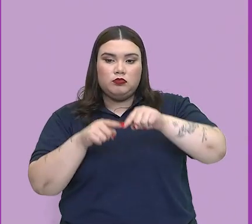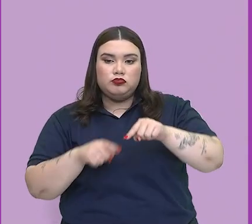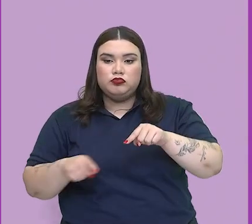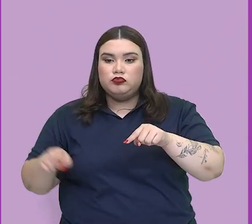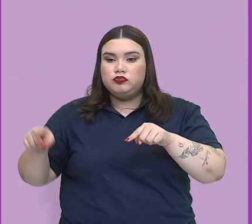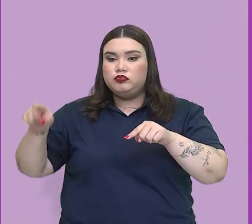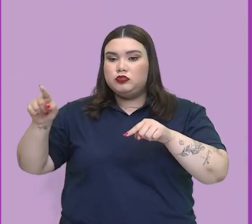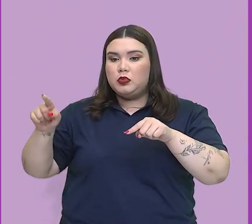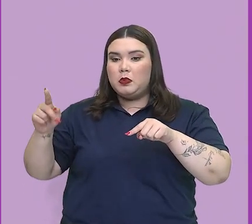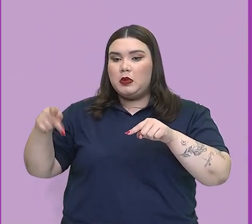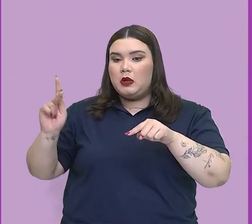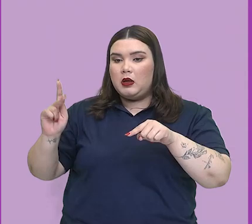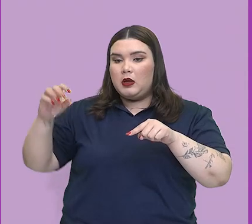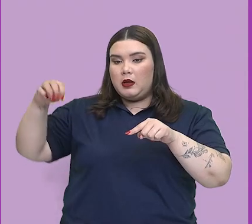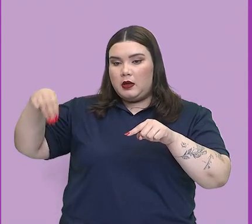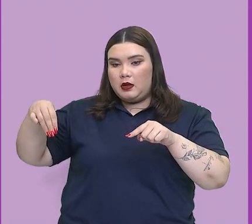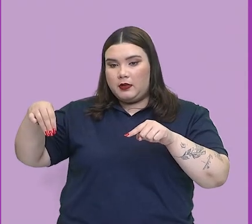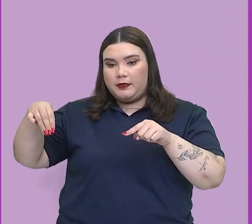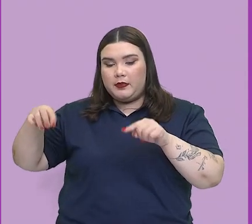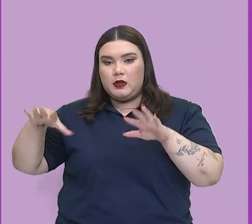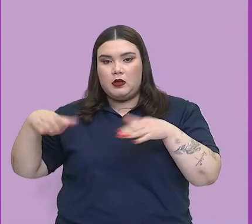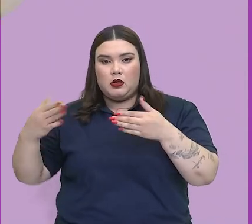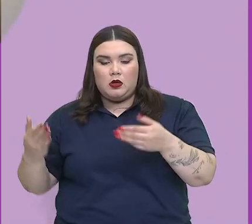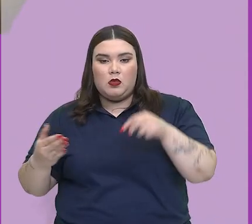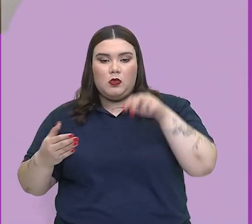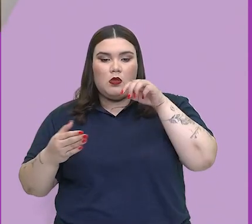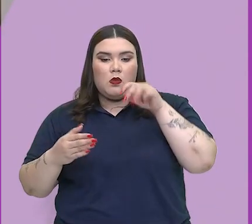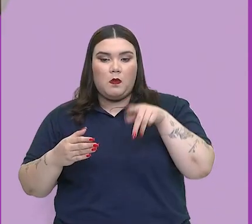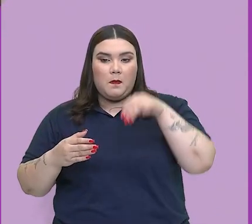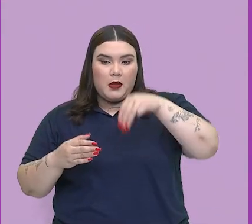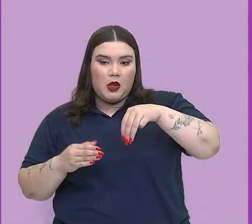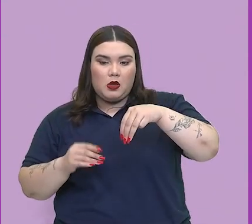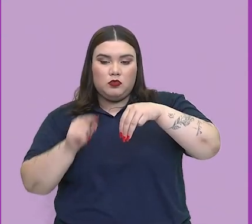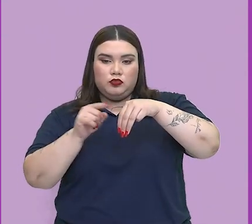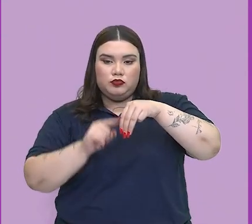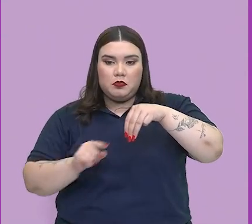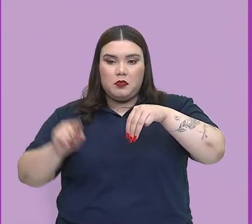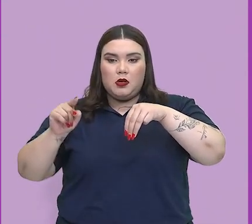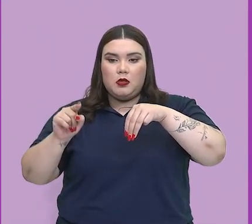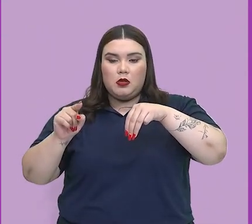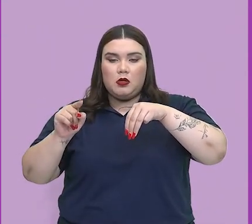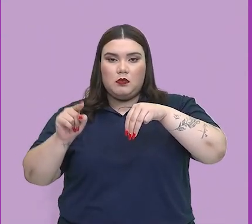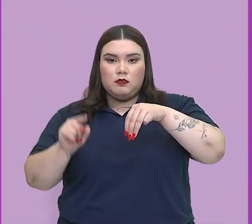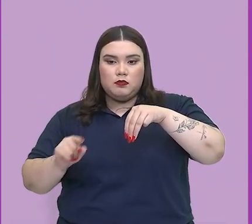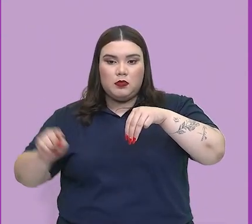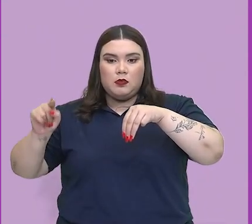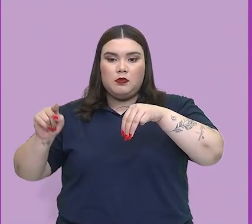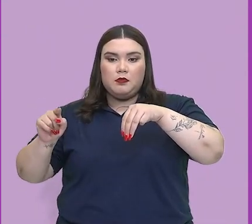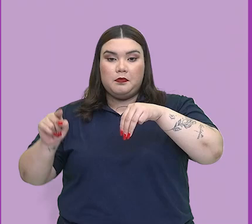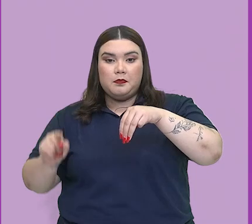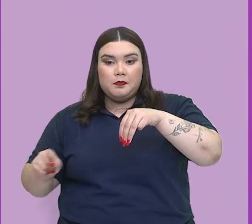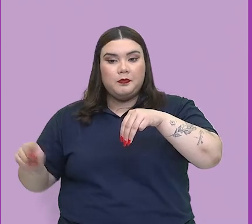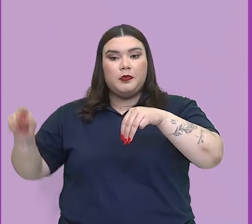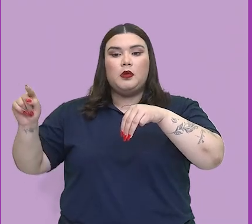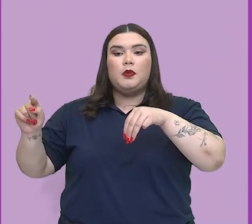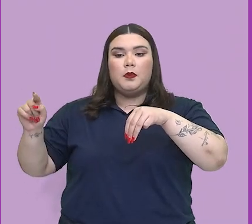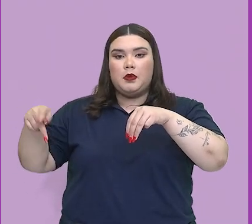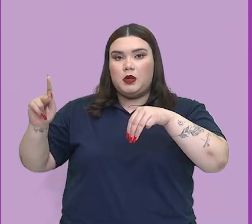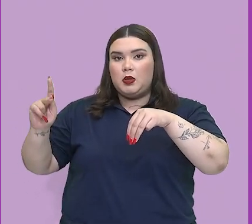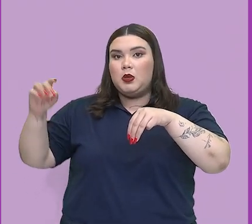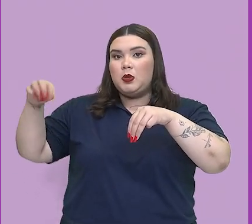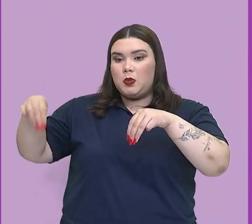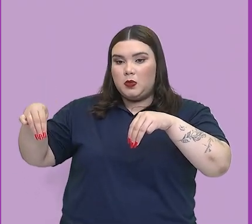por o decâmetro, depois por o hectômetro, até chegar lá no quilômetro. Então, foram 3 saltos ali na régua.